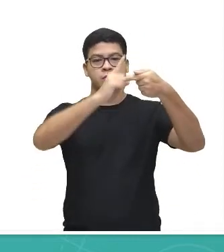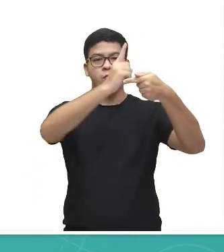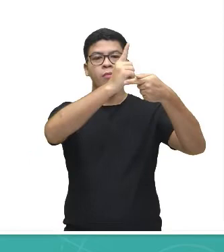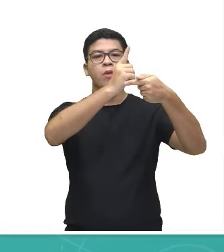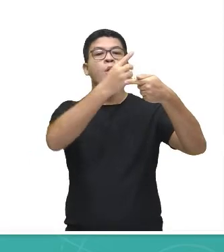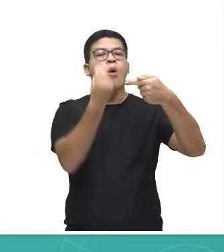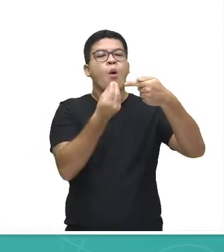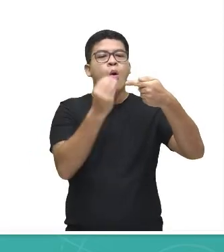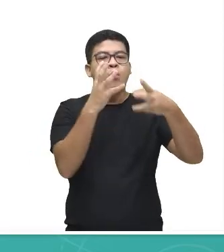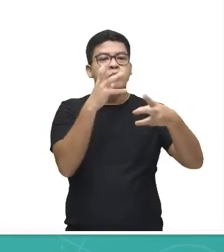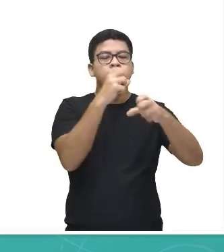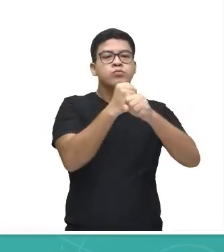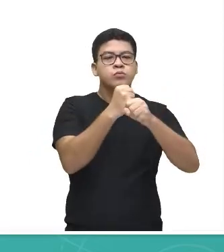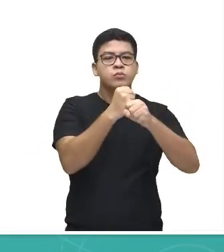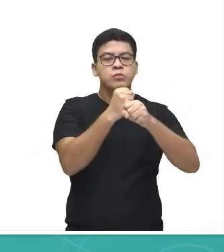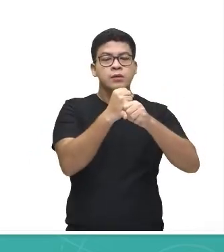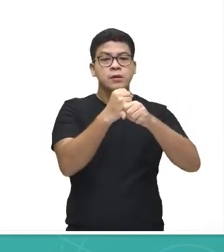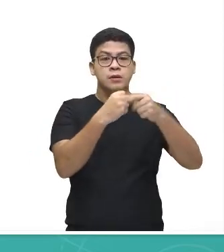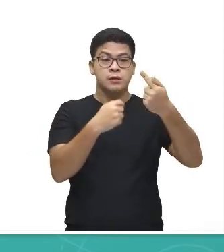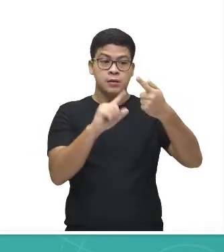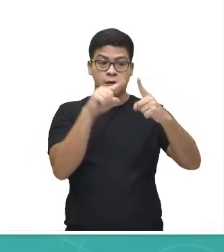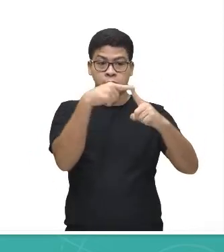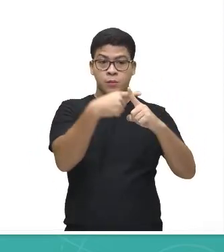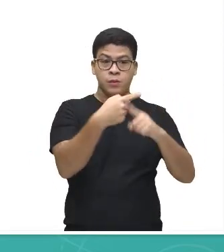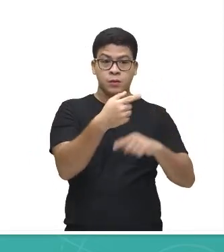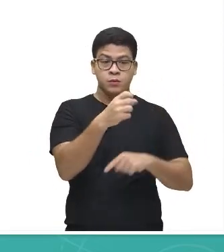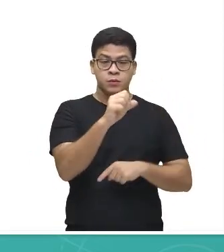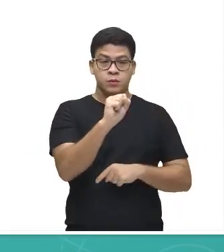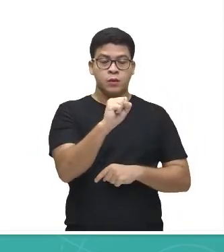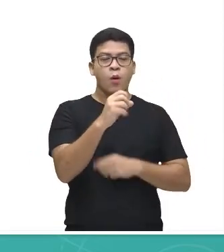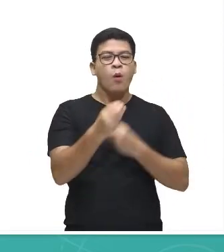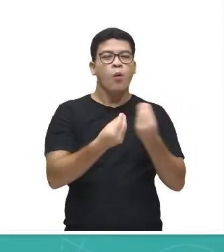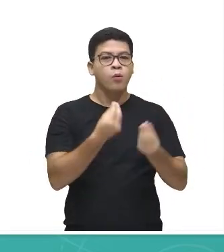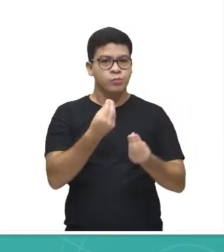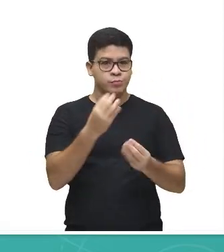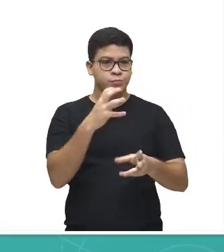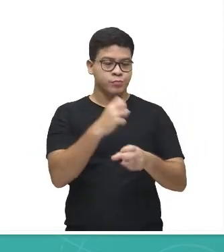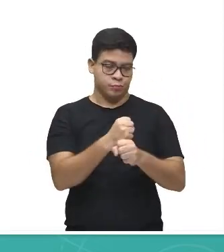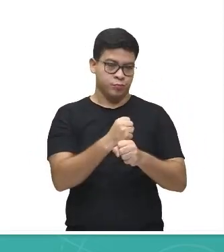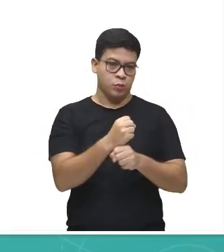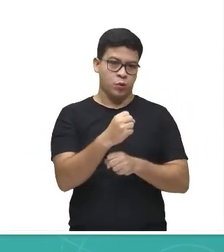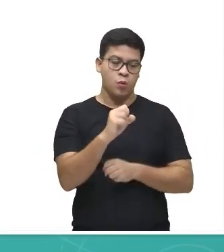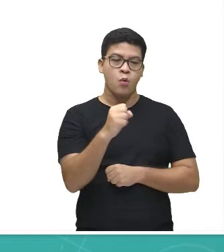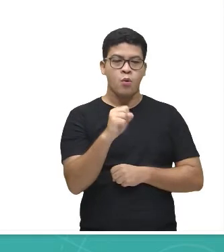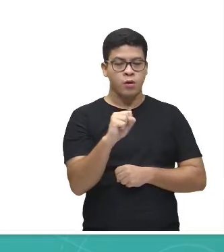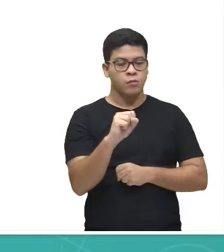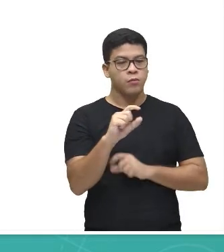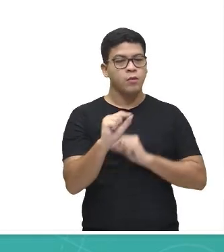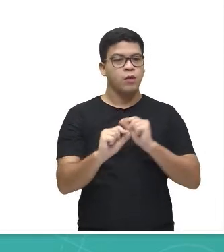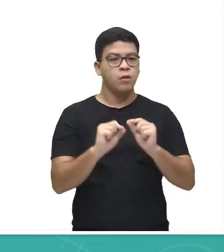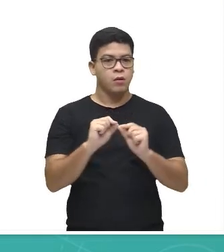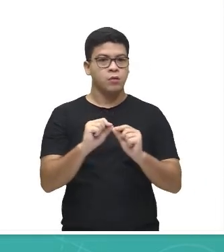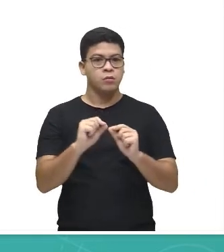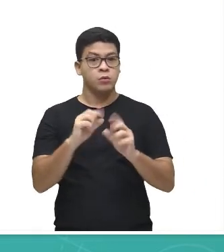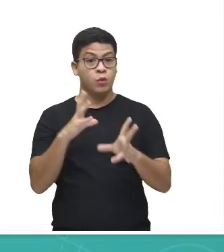tá? E aí eu somo 7 mais 1, 8, mais 0, 8, ok?